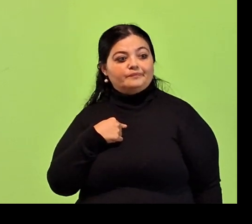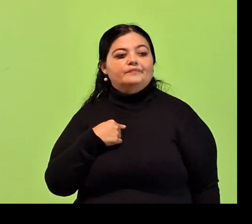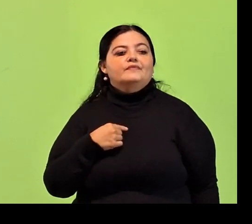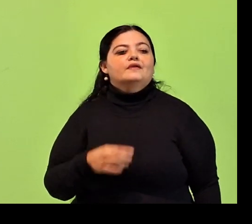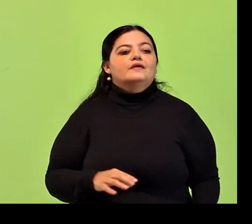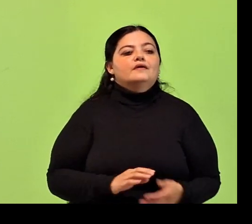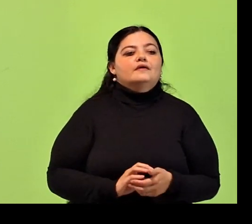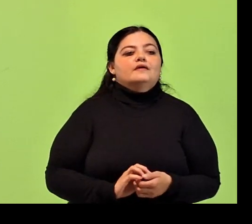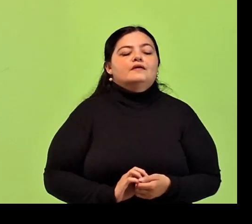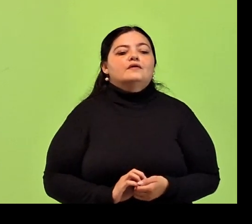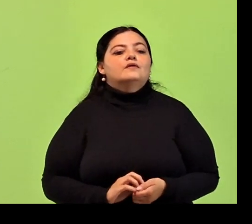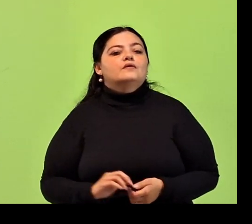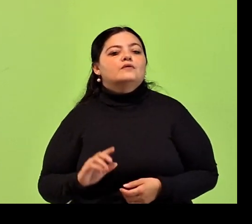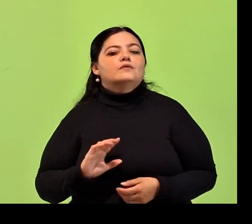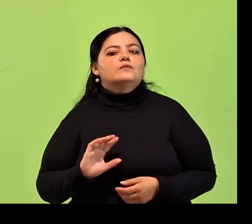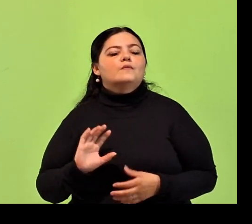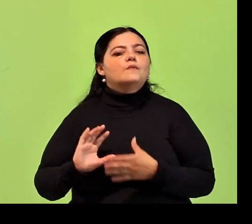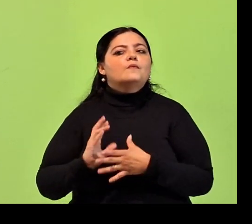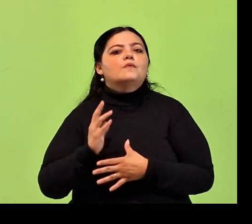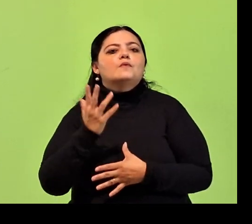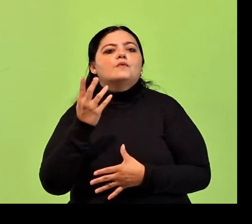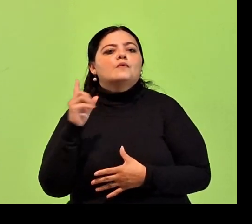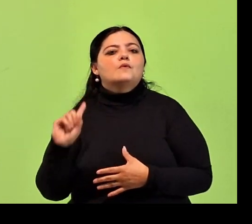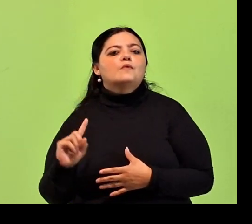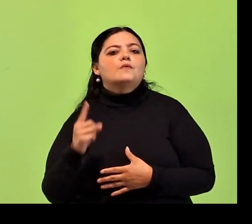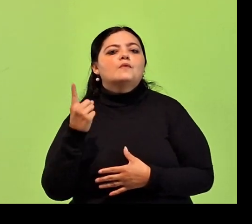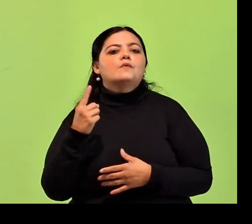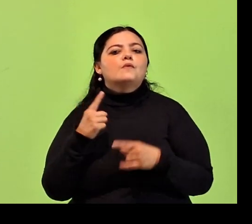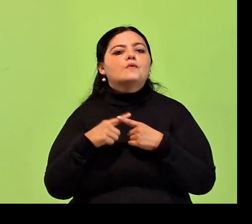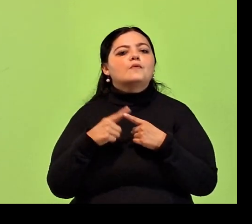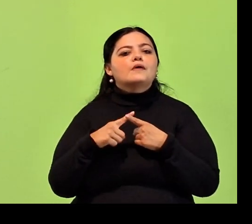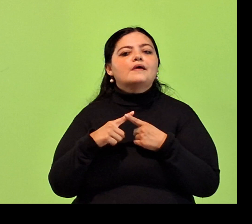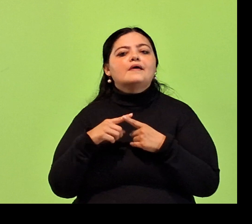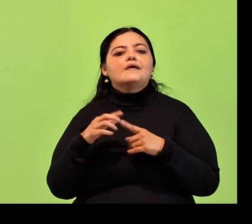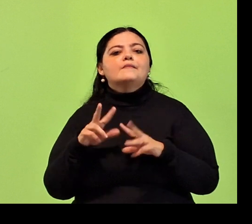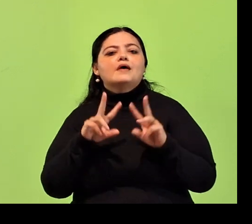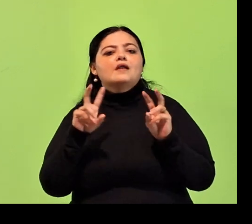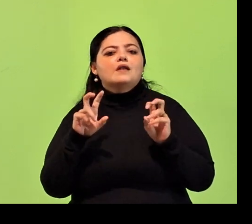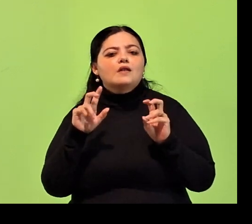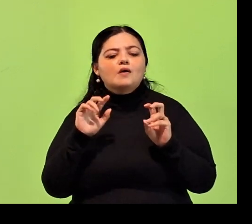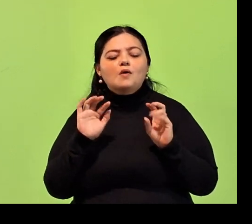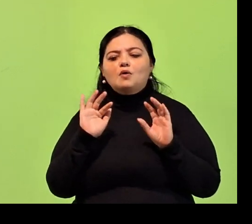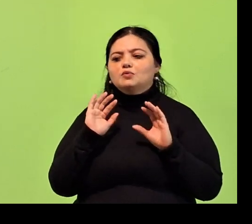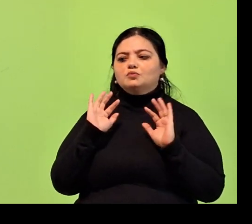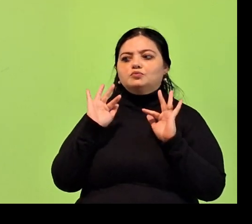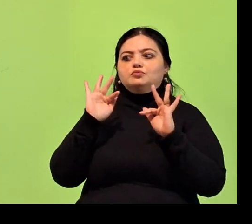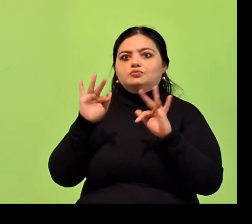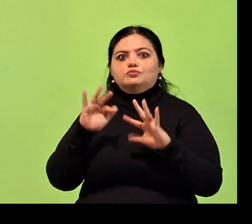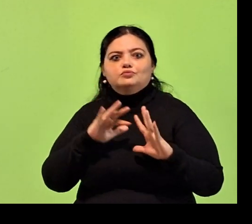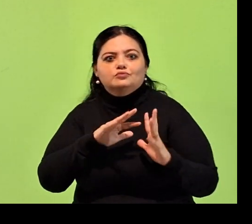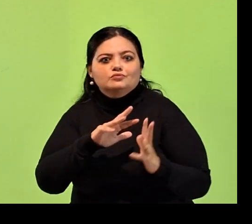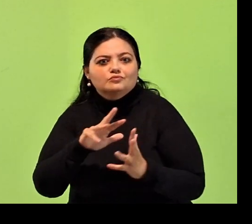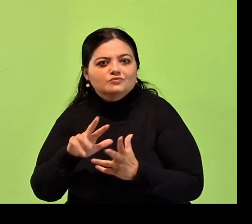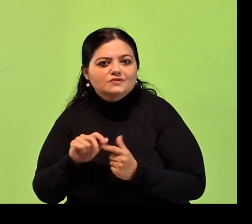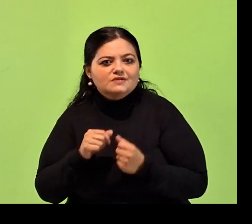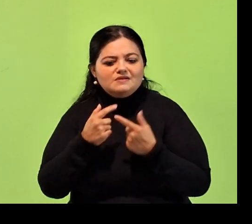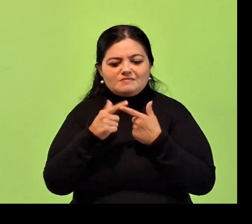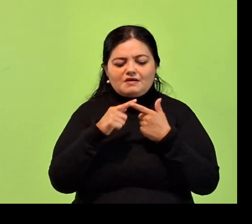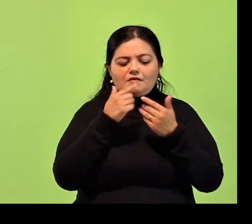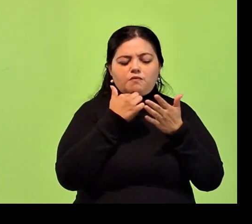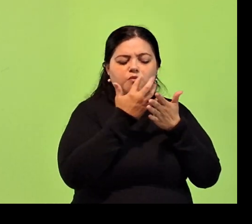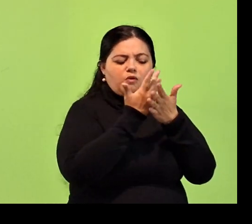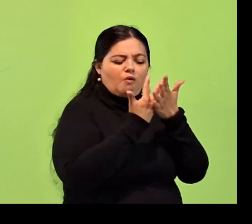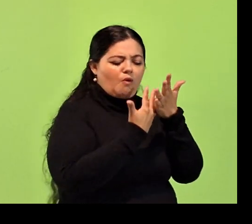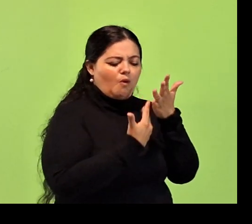Putréfato, que surge como um presságio do fim dos tempos, um arauto da cólera que escancara o mar de sangue,